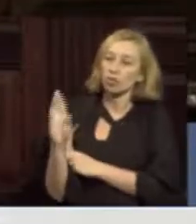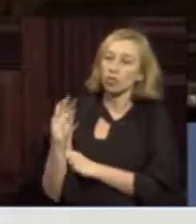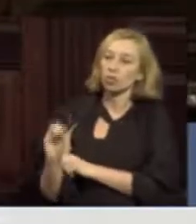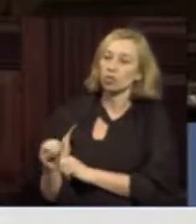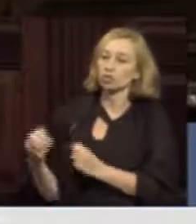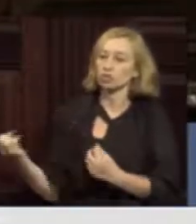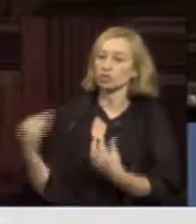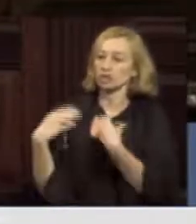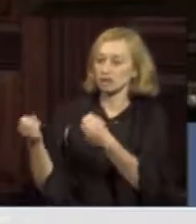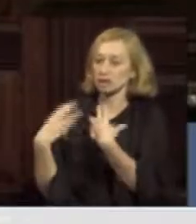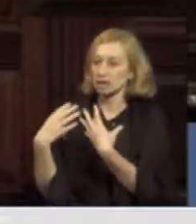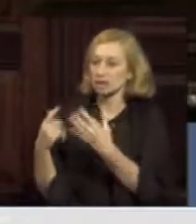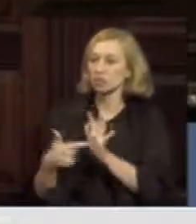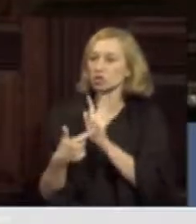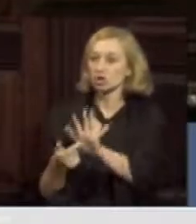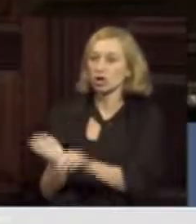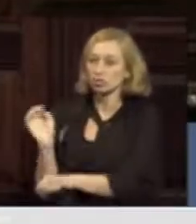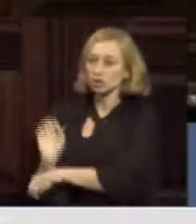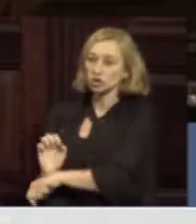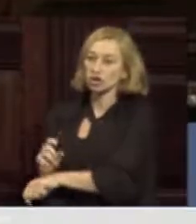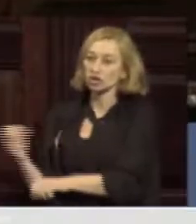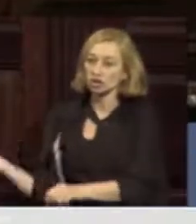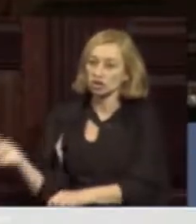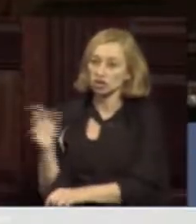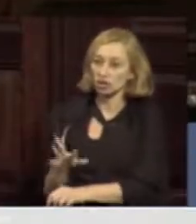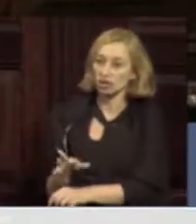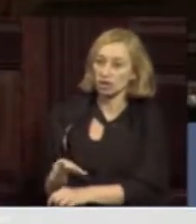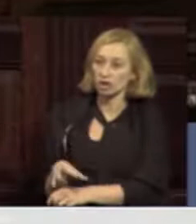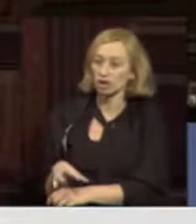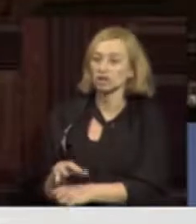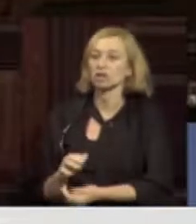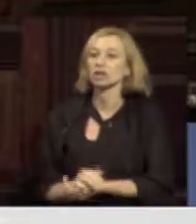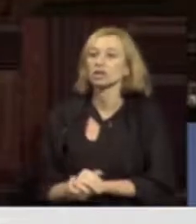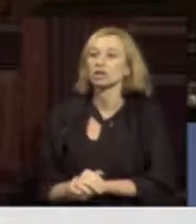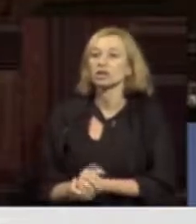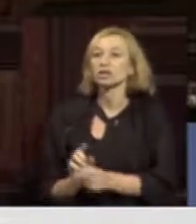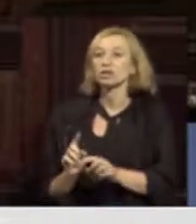Estado completamente diferente do que esse aí está. Mas é importante